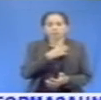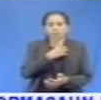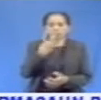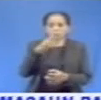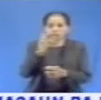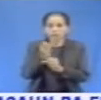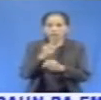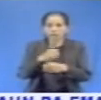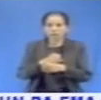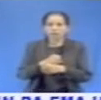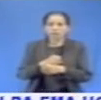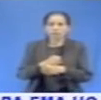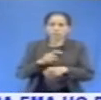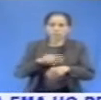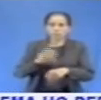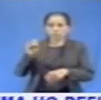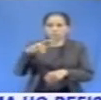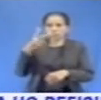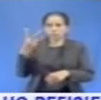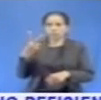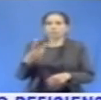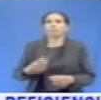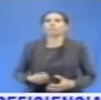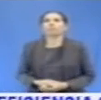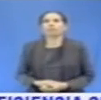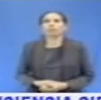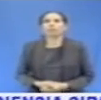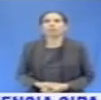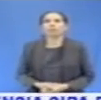horas sanulo resing rua nelarang. João da Costa, nia reportagem.